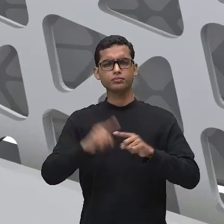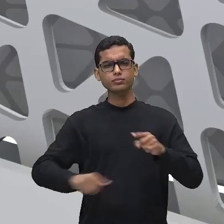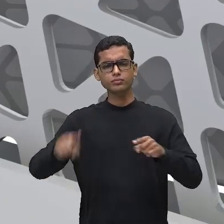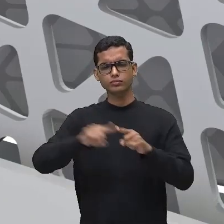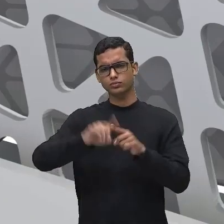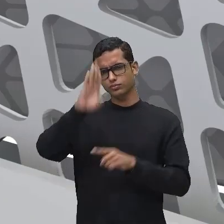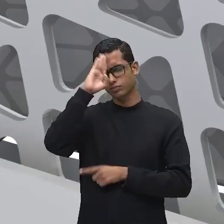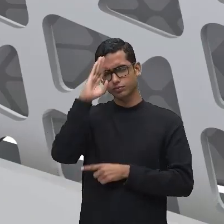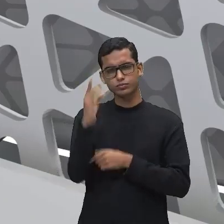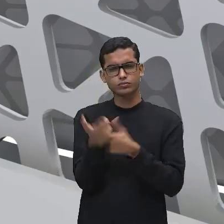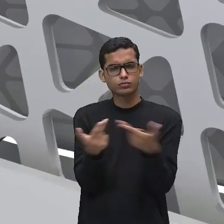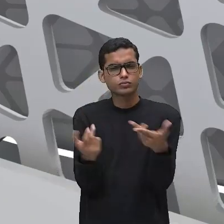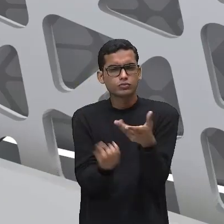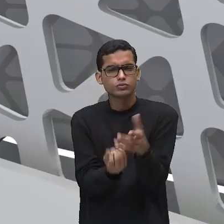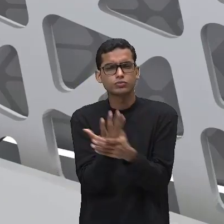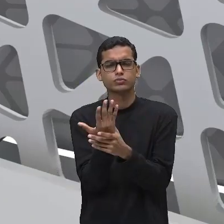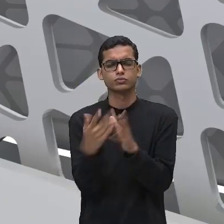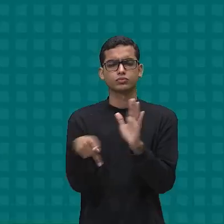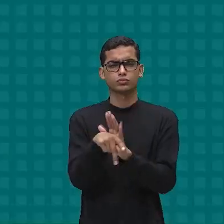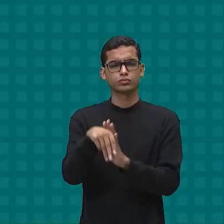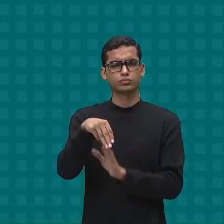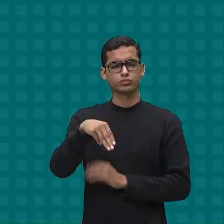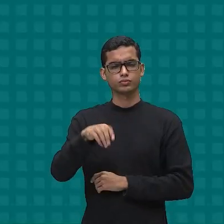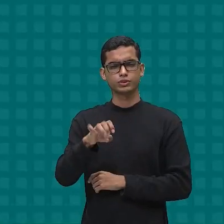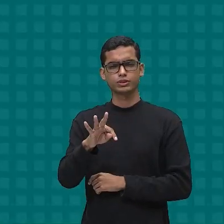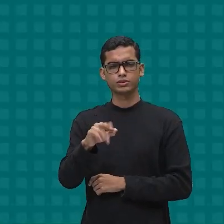de emissão do metano.